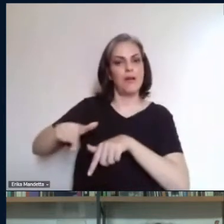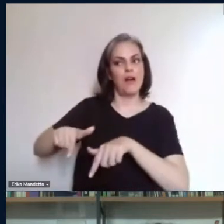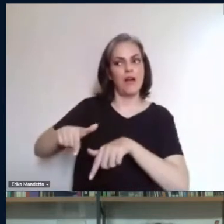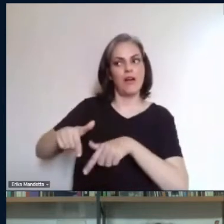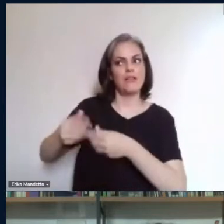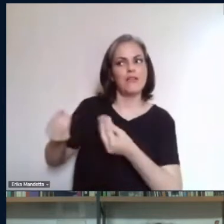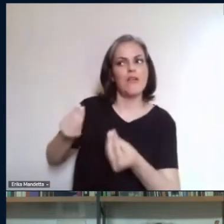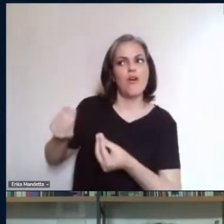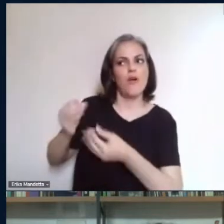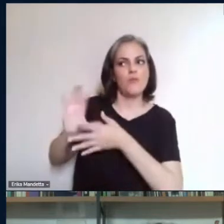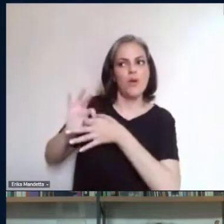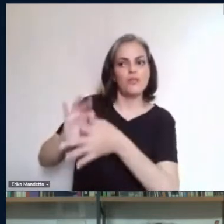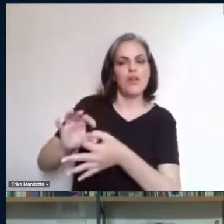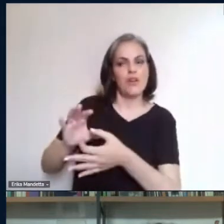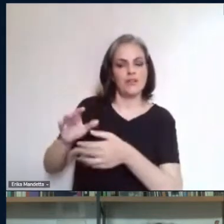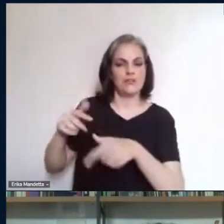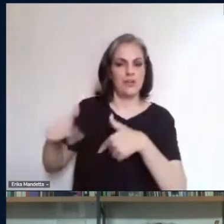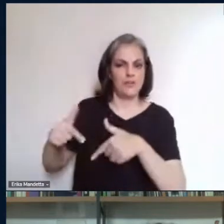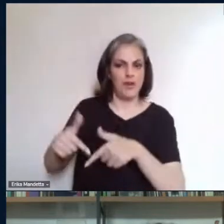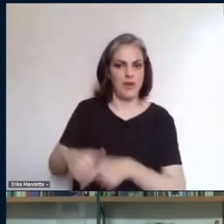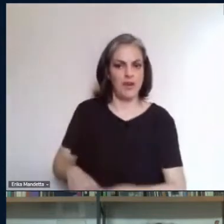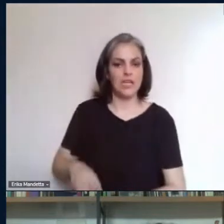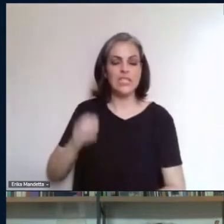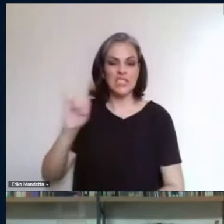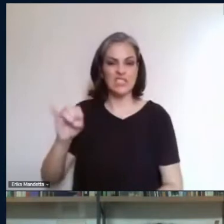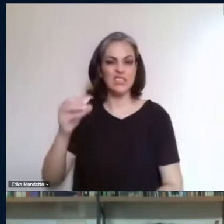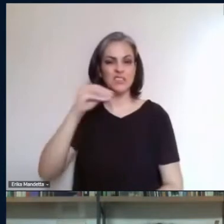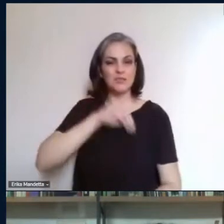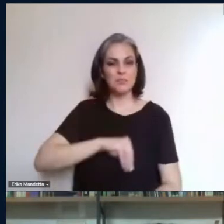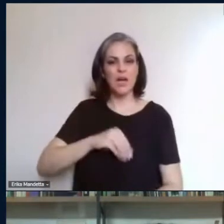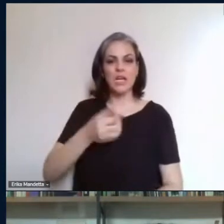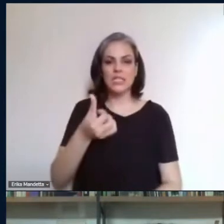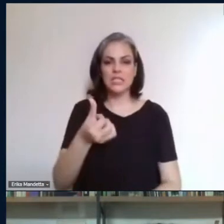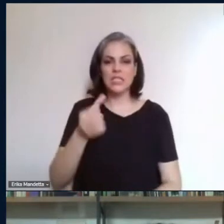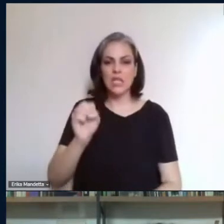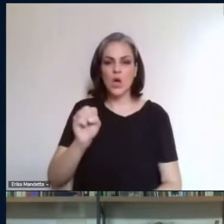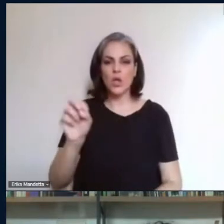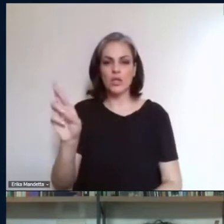exemplo, quando um contrato faz com que eu receba 68 reais a hora,